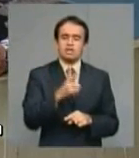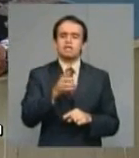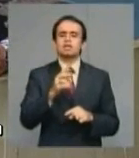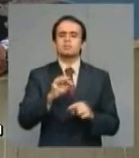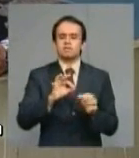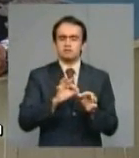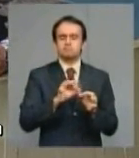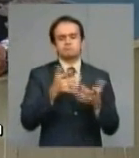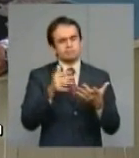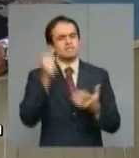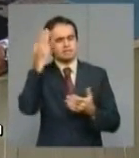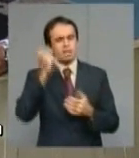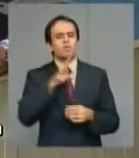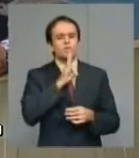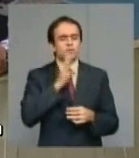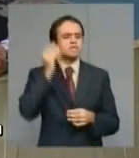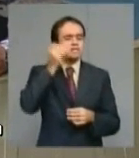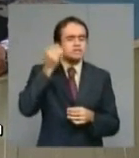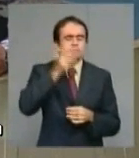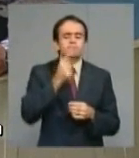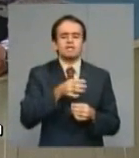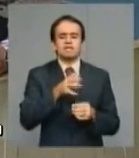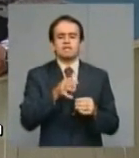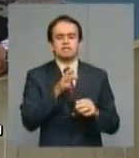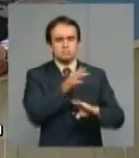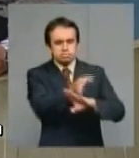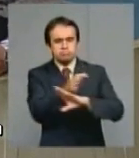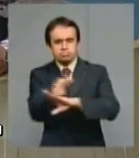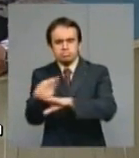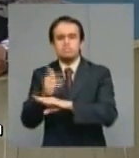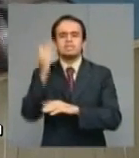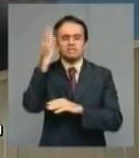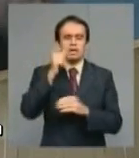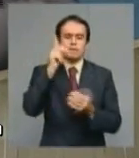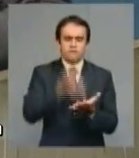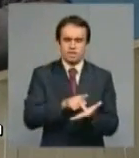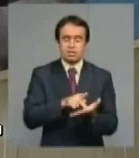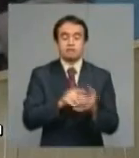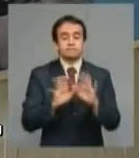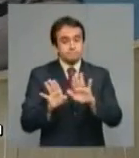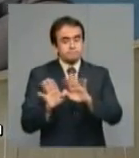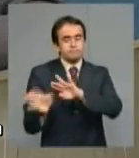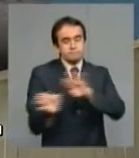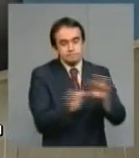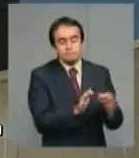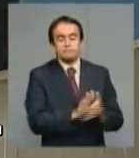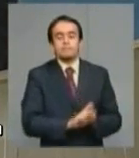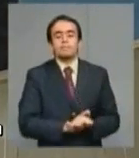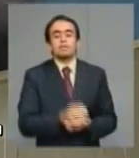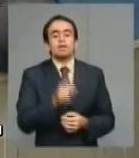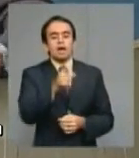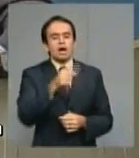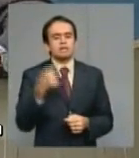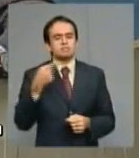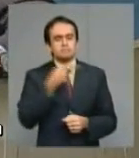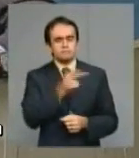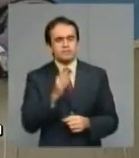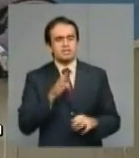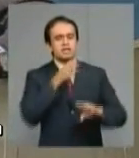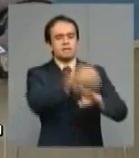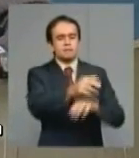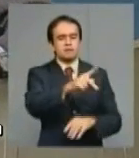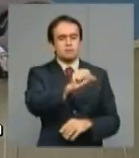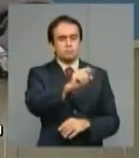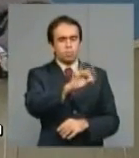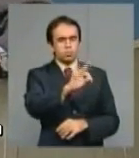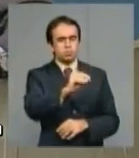mais distritalizados e sabemos a verdade. Deputado Maruélio. Pois bem, deputado Maruélio, no primeiro posto de